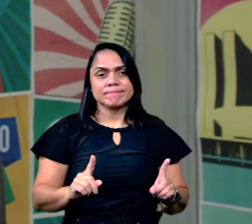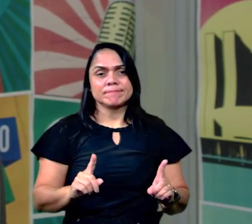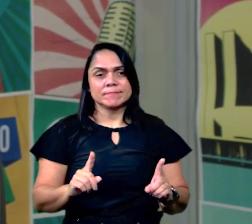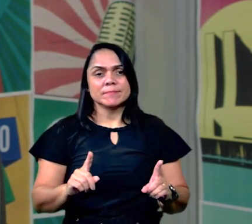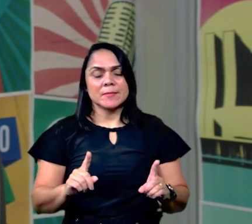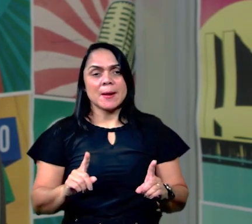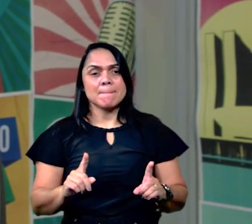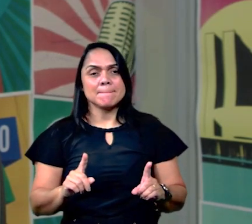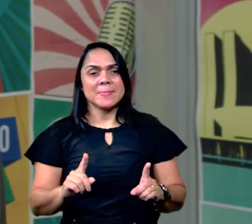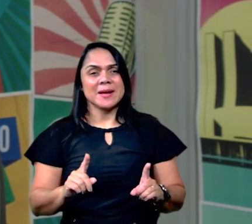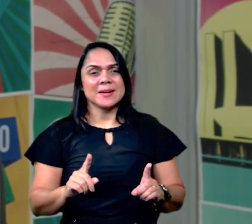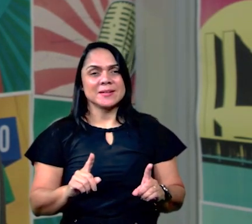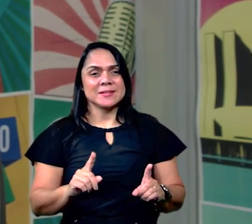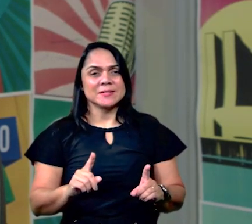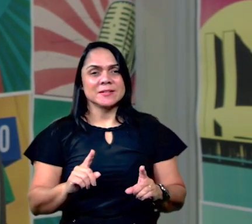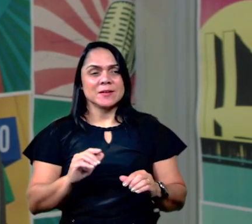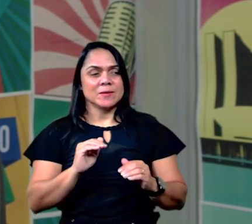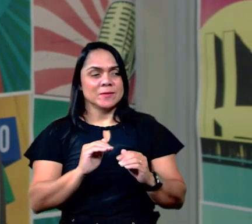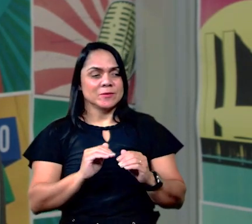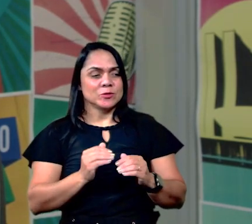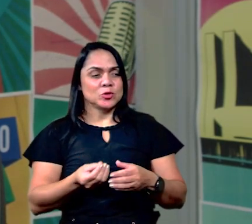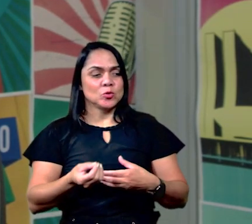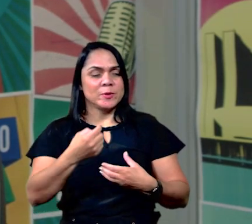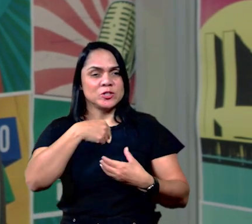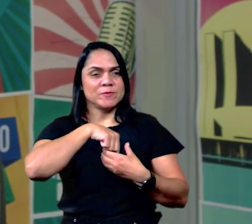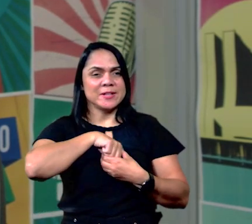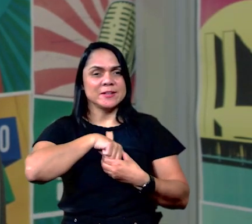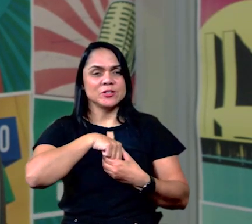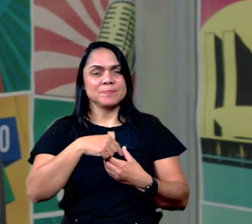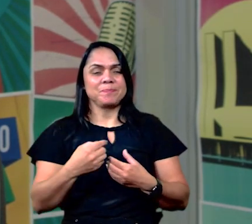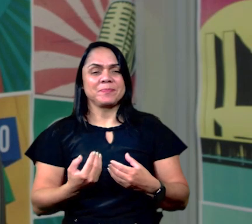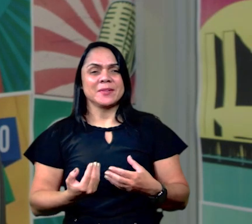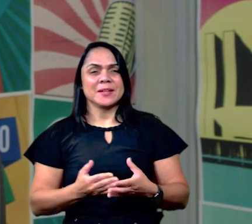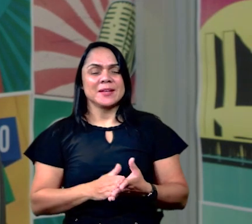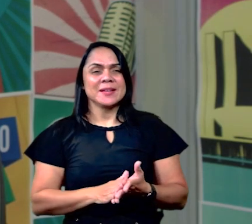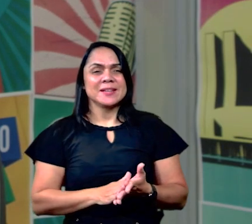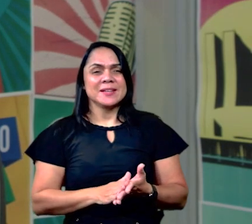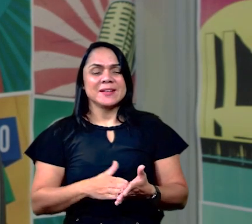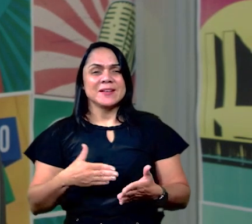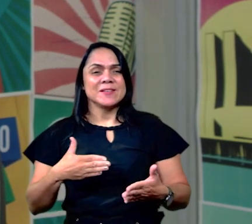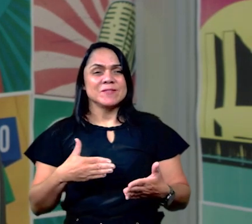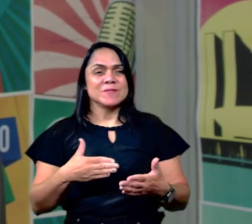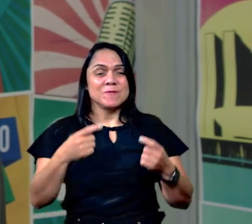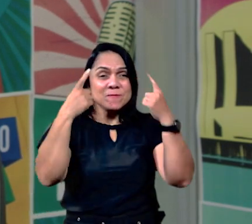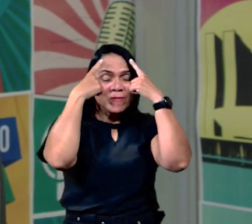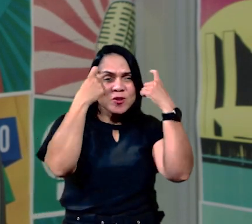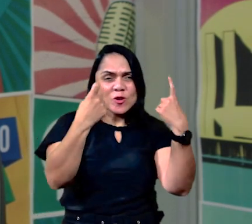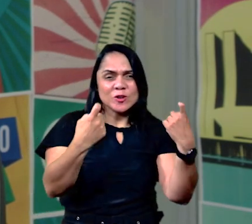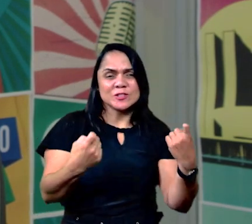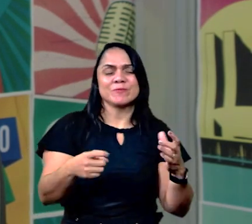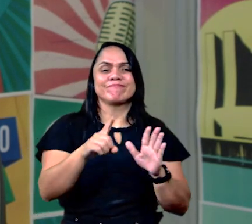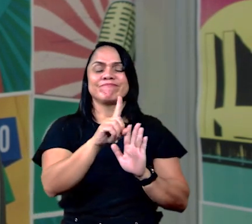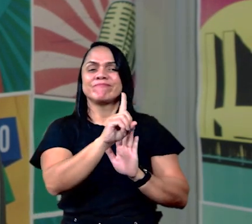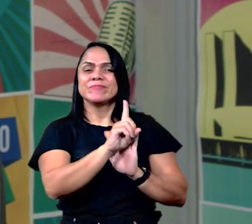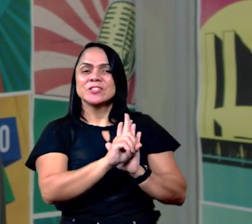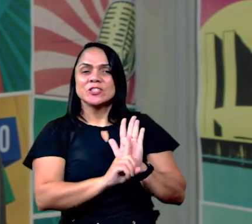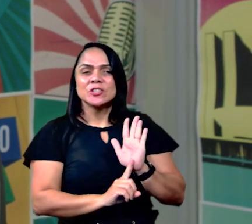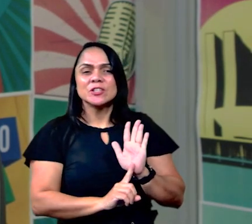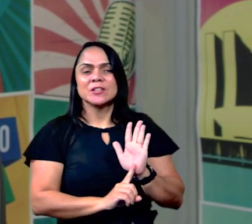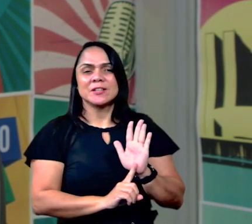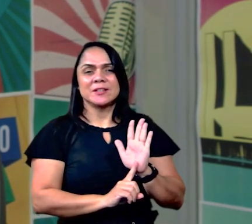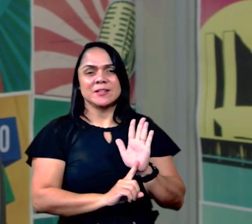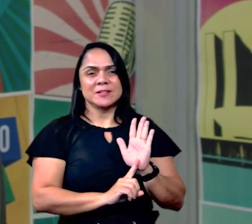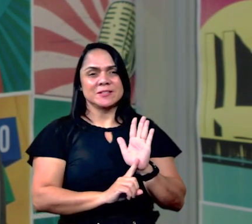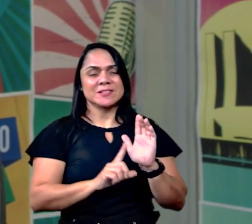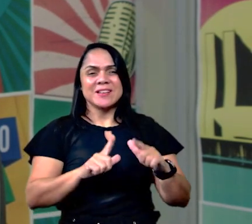religiosa, mas a questão é quando isso ultrapassa para fronteiras que vai para violações de direito,